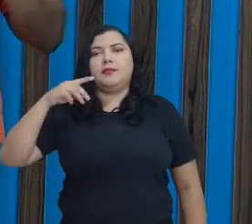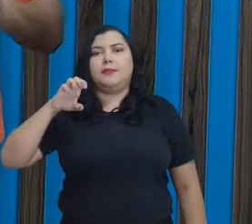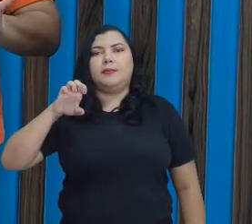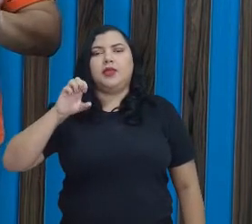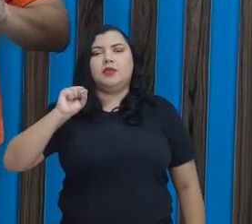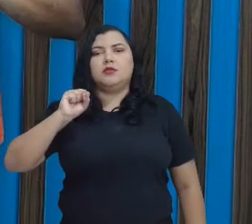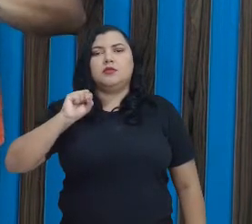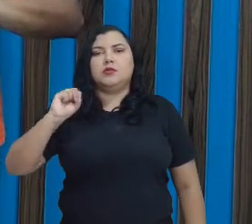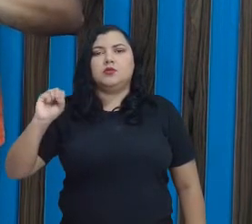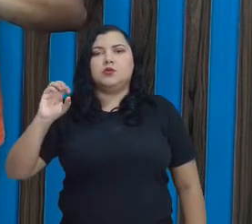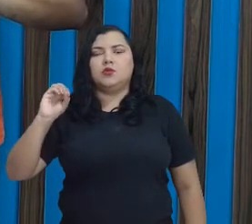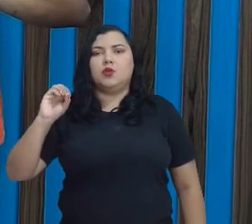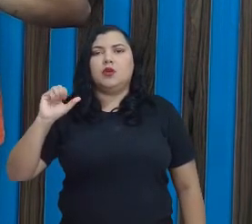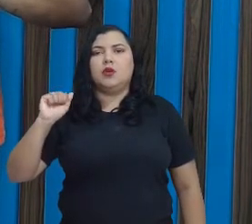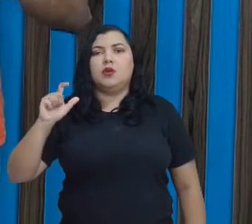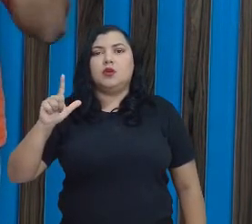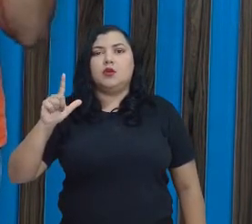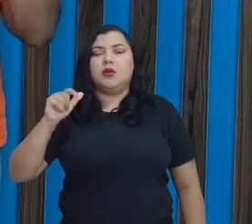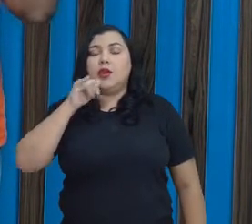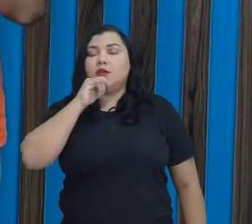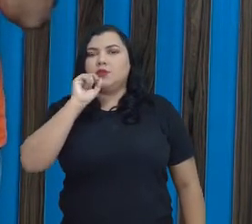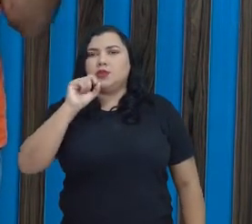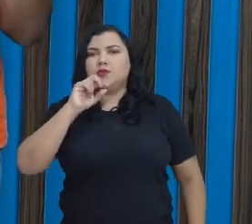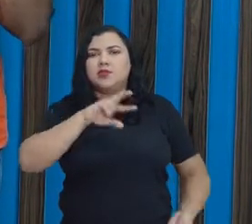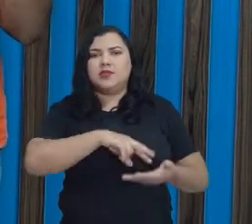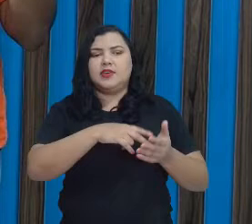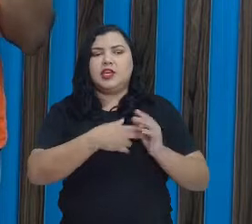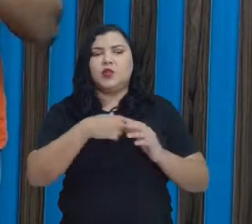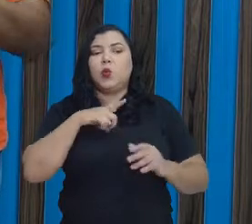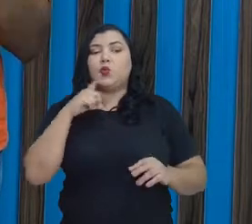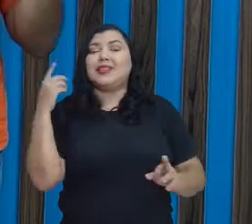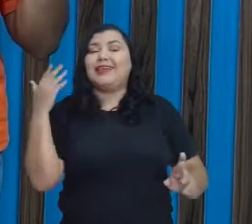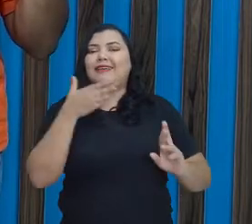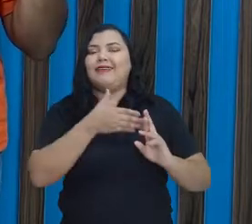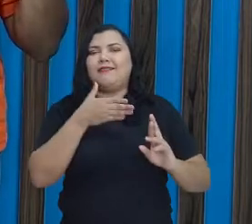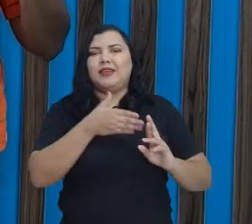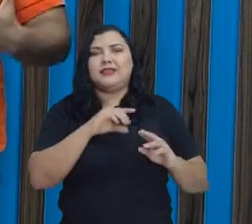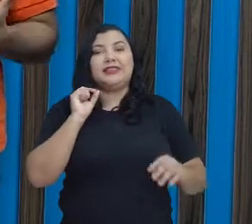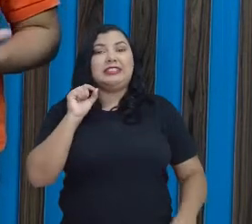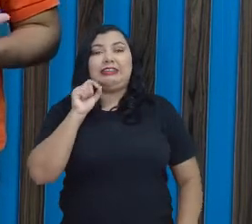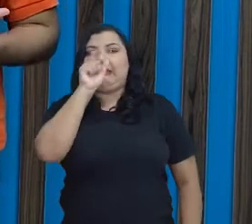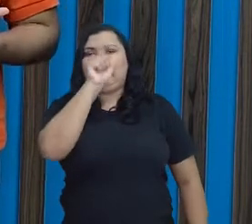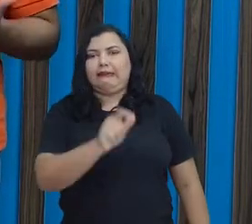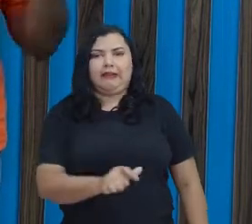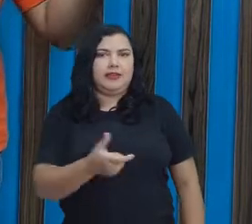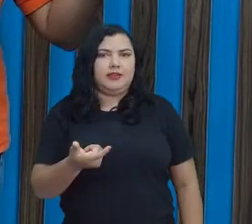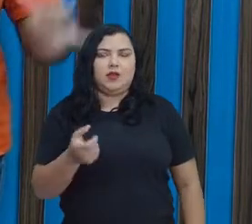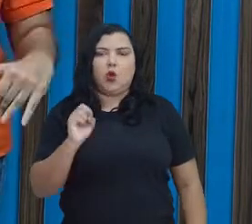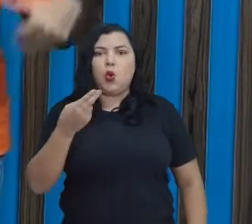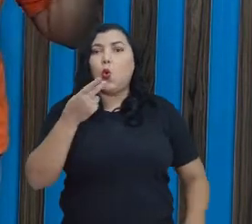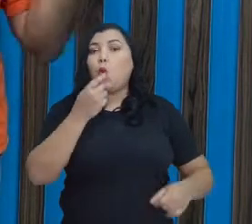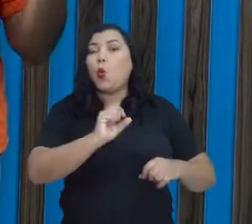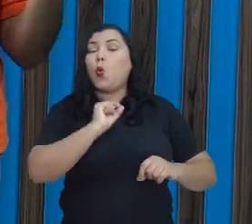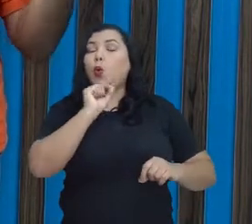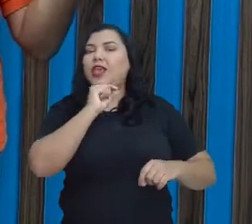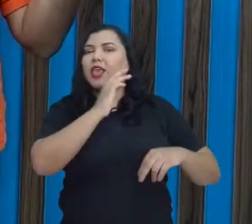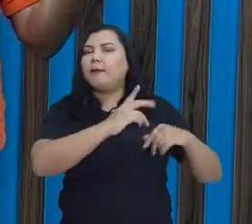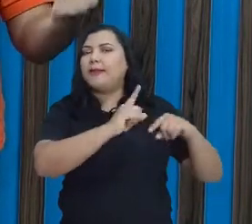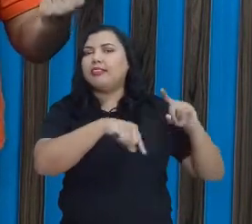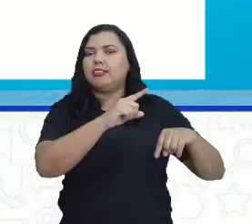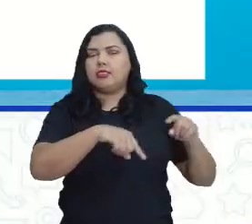São aqueles que não tem essa pessoa, esse sujeito, não vou exigir esse sujeito. E quais são os